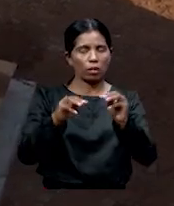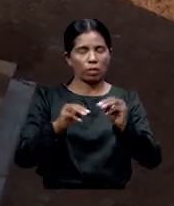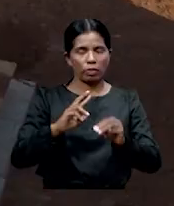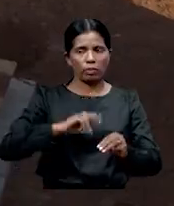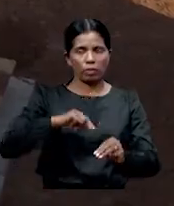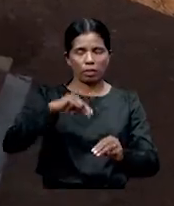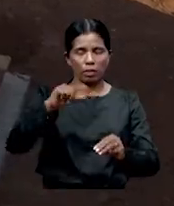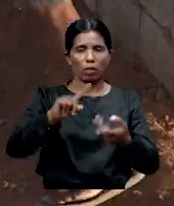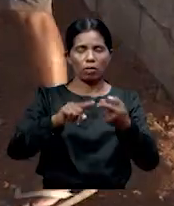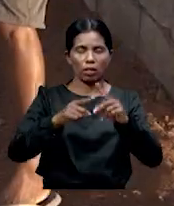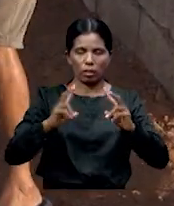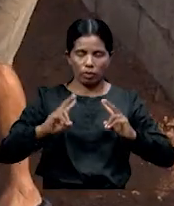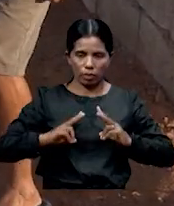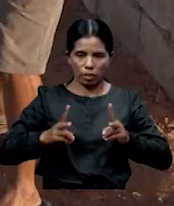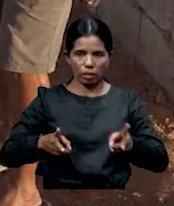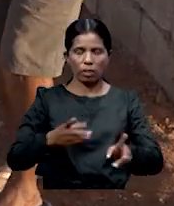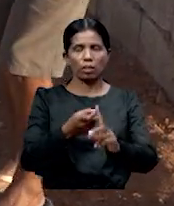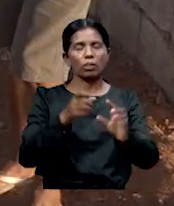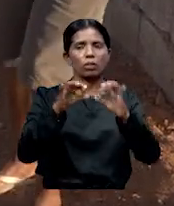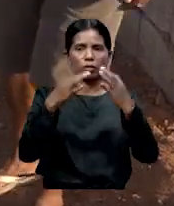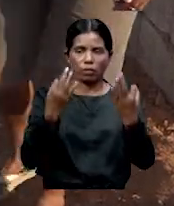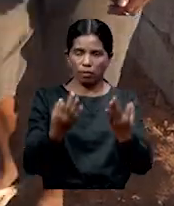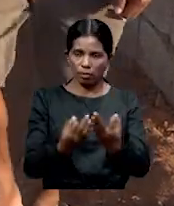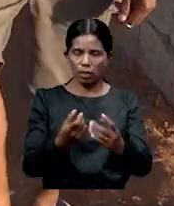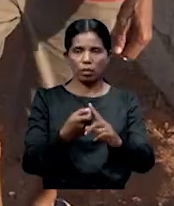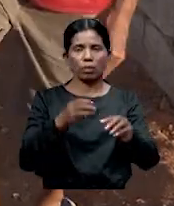Belum Veteranos, Rusi Saudosa, no família